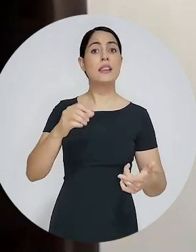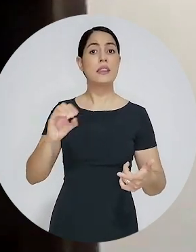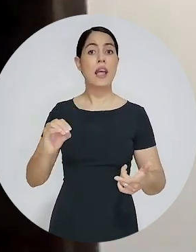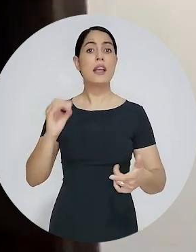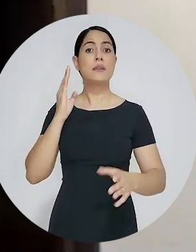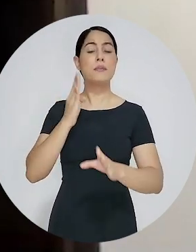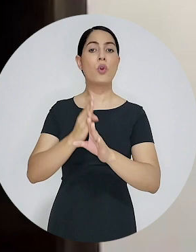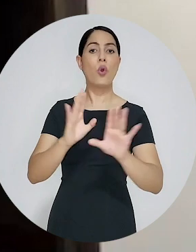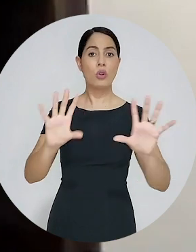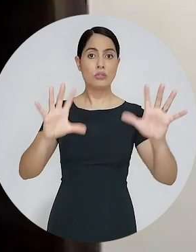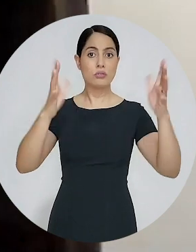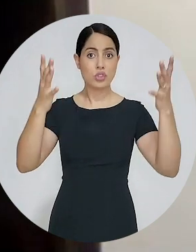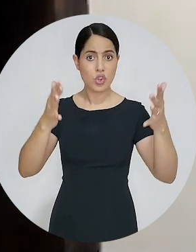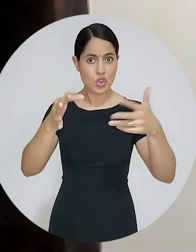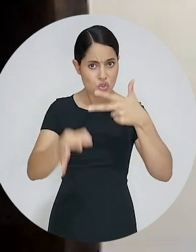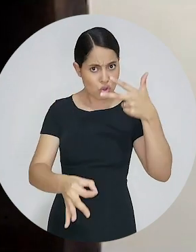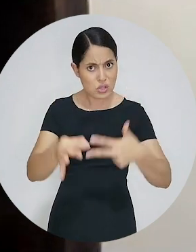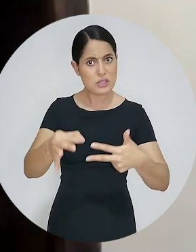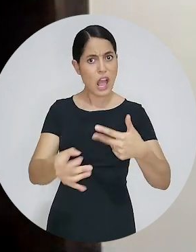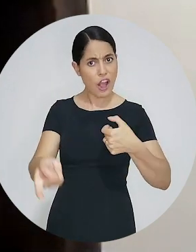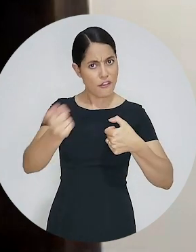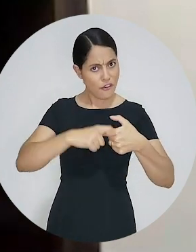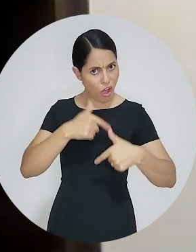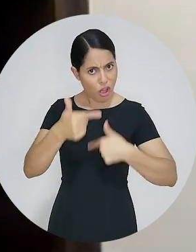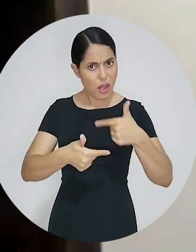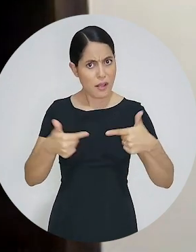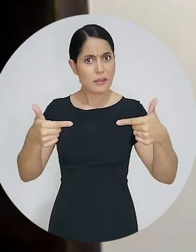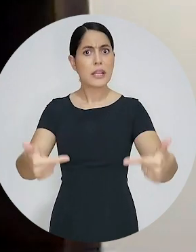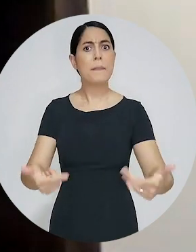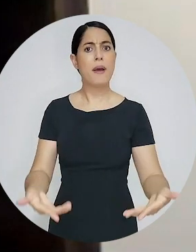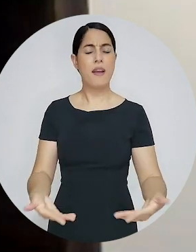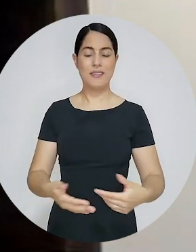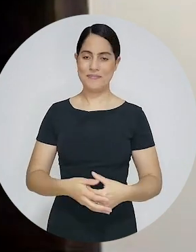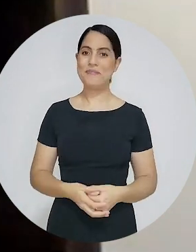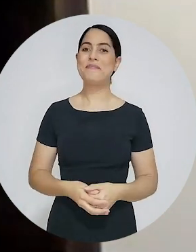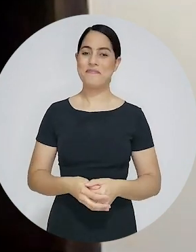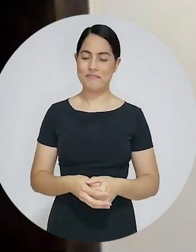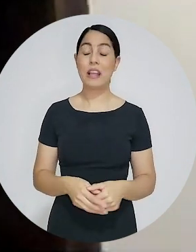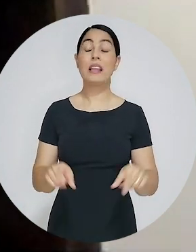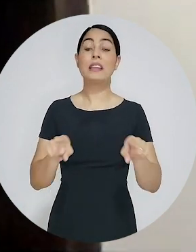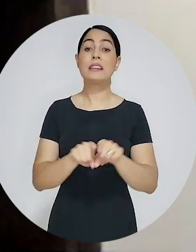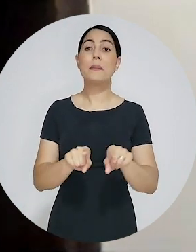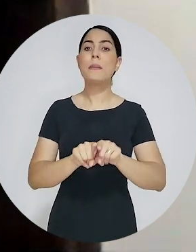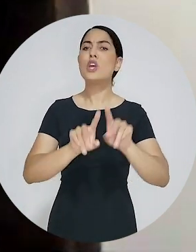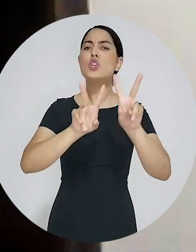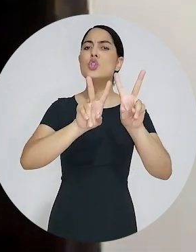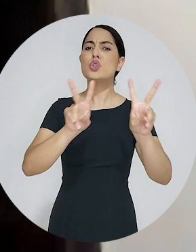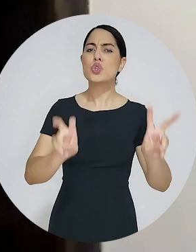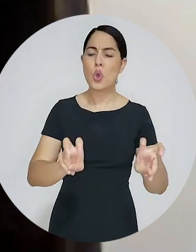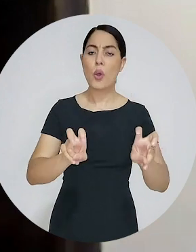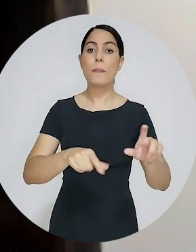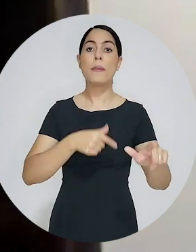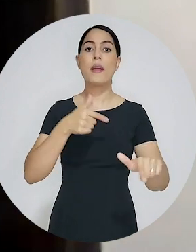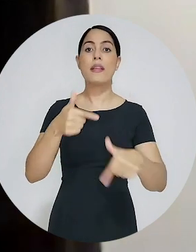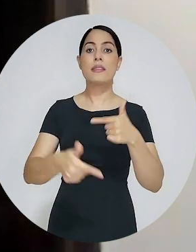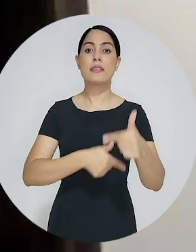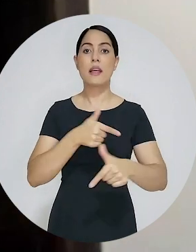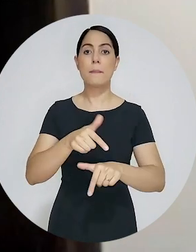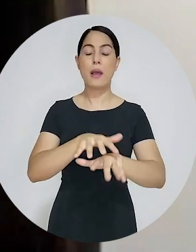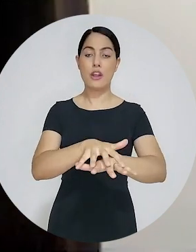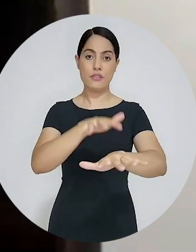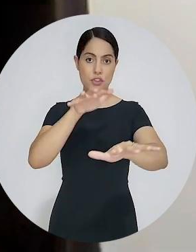no 10º encontro, lançamos a campanha Reabre Judiciário. Tratamos também da questão do teletrabalho e das